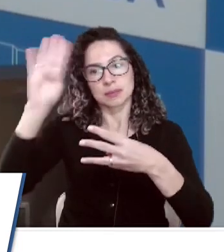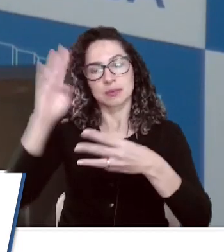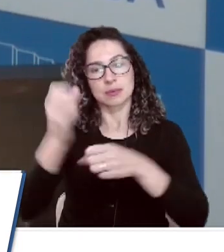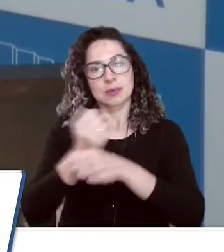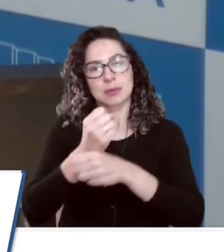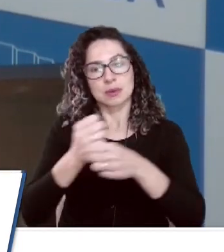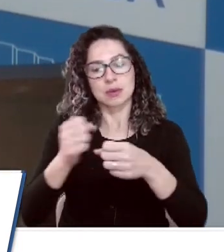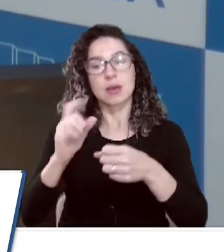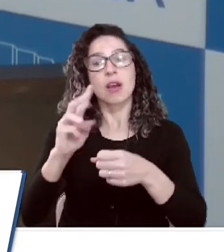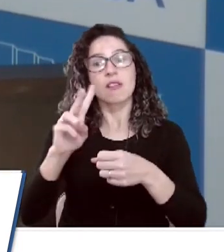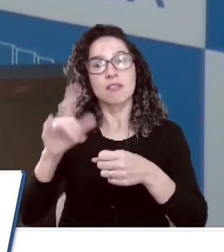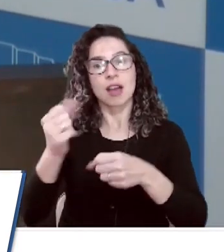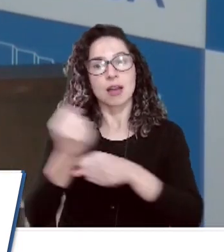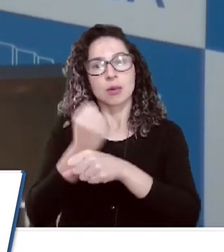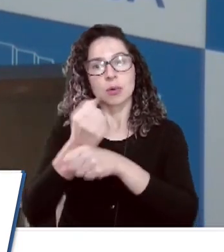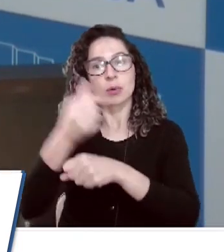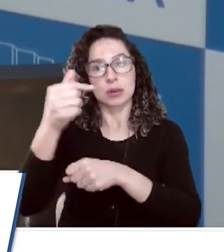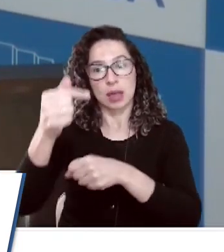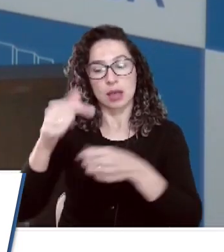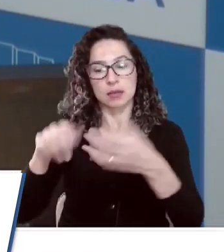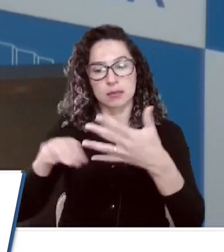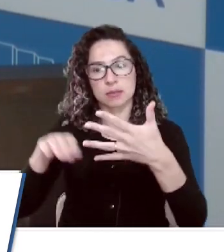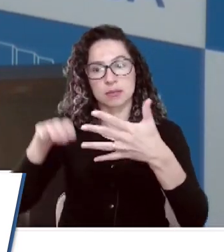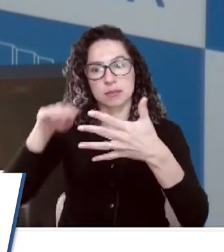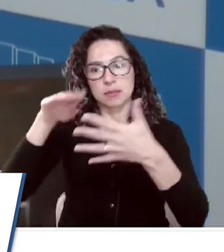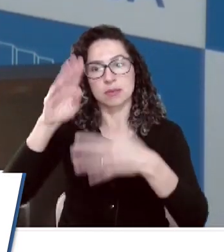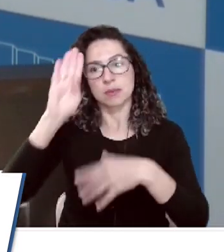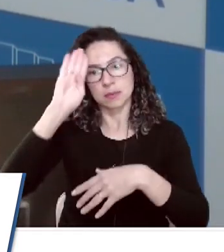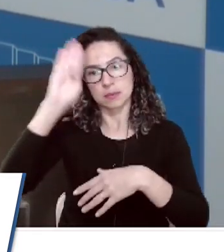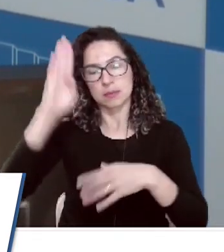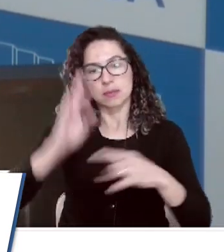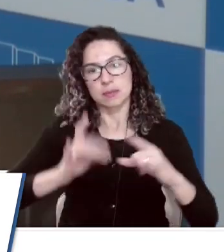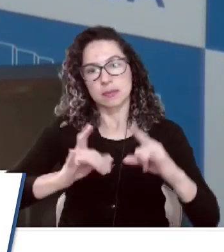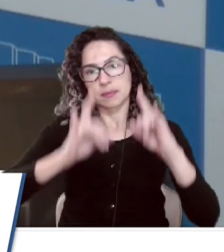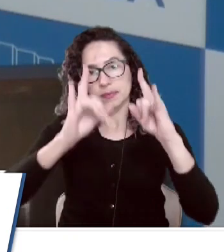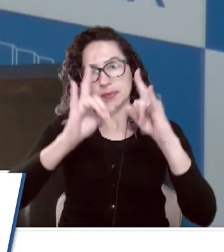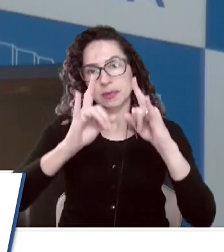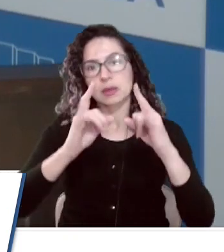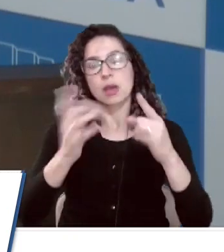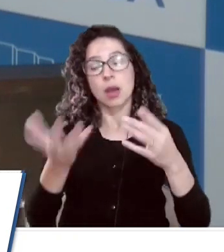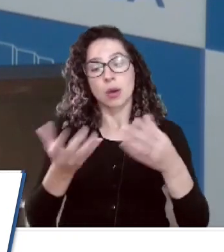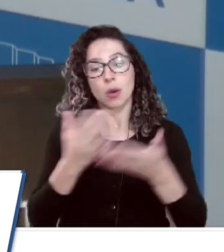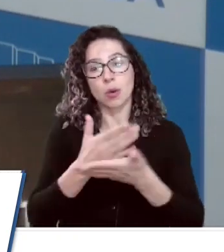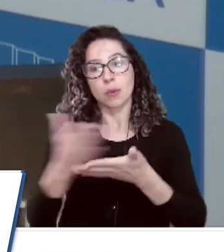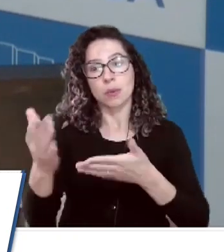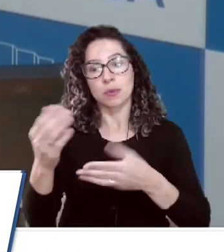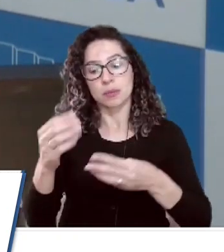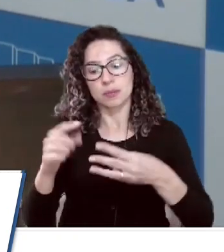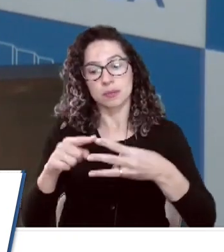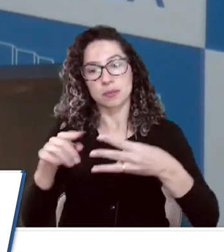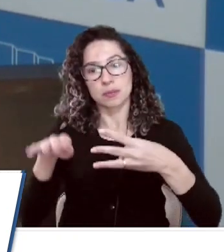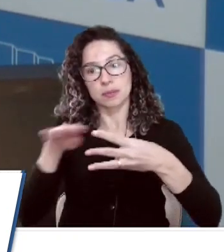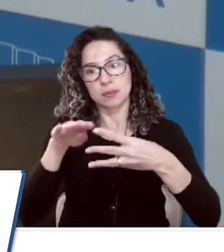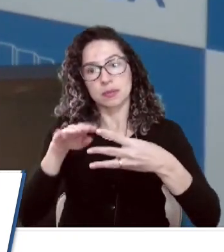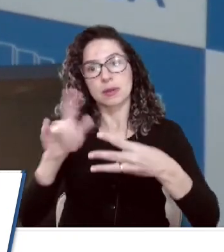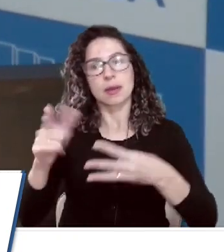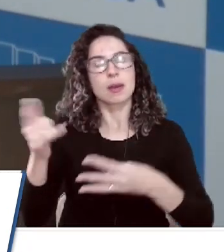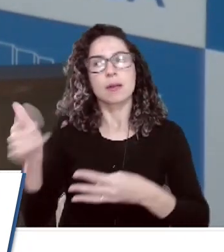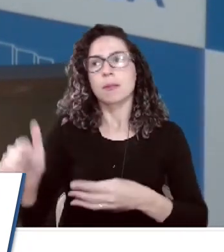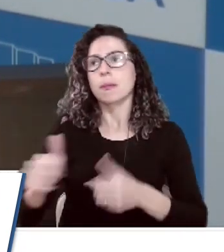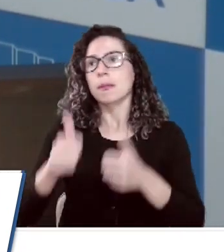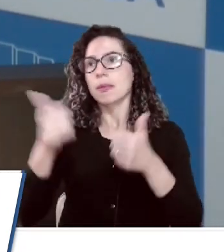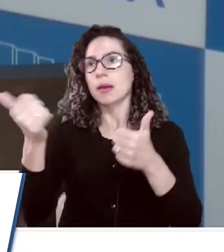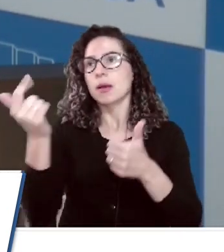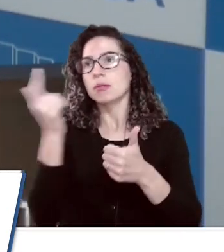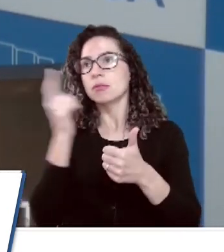7 pavimentos no prédio principal. Essa, sem dúvida, é a maior conquista da saúde pública de todos os